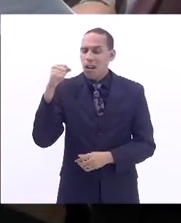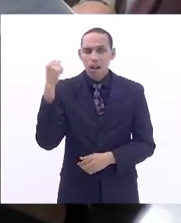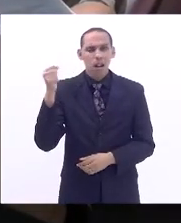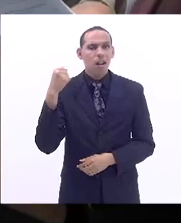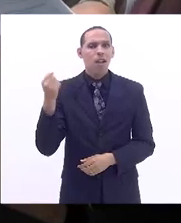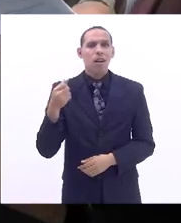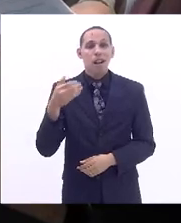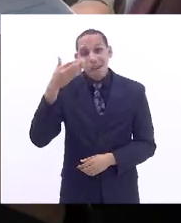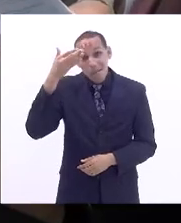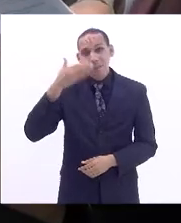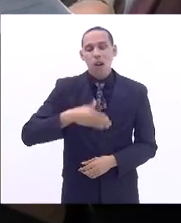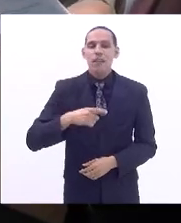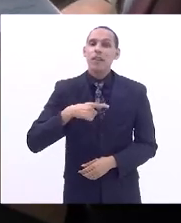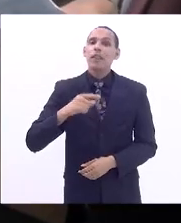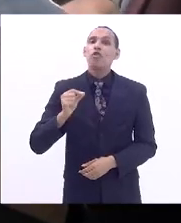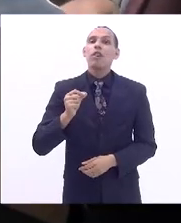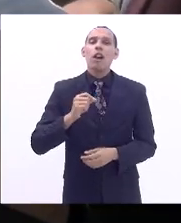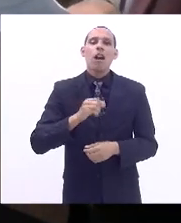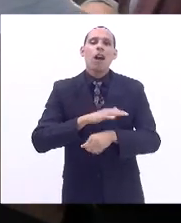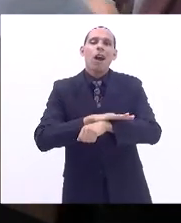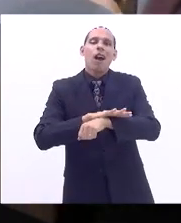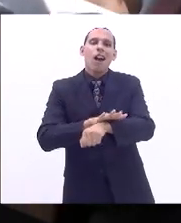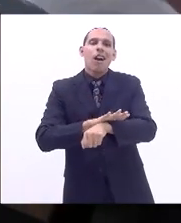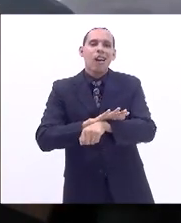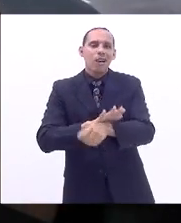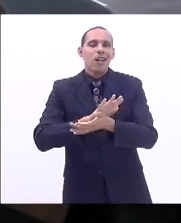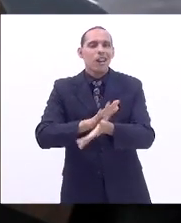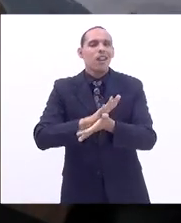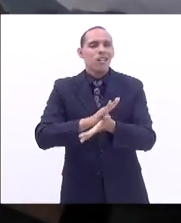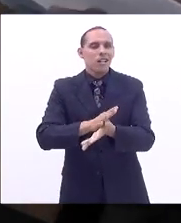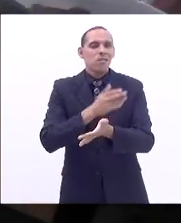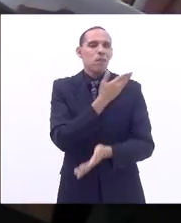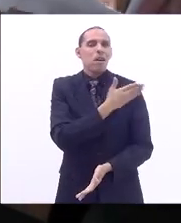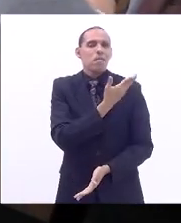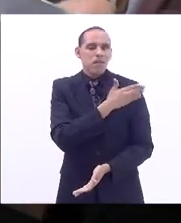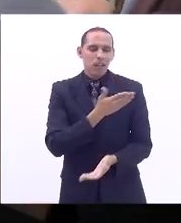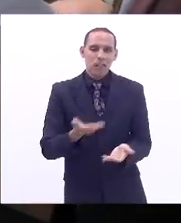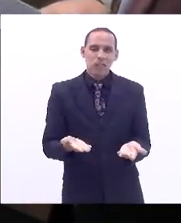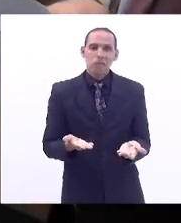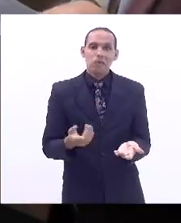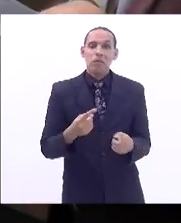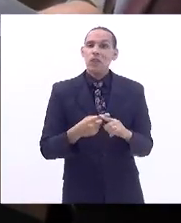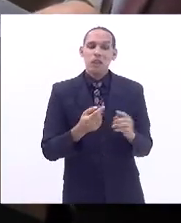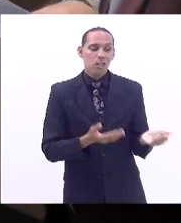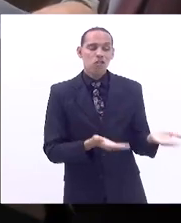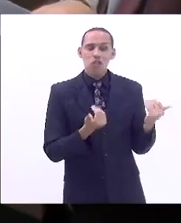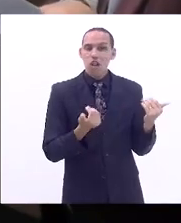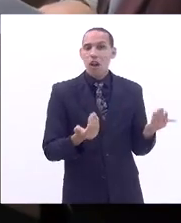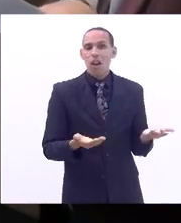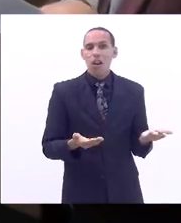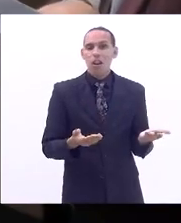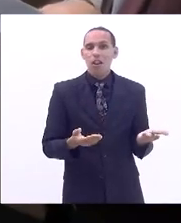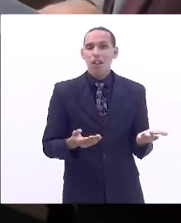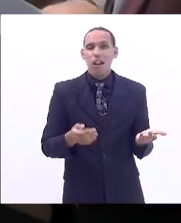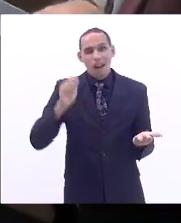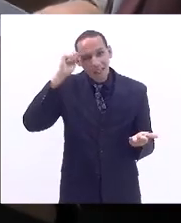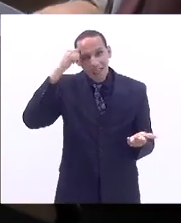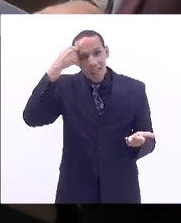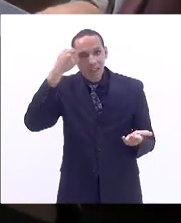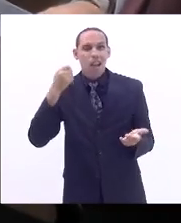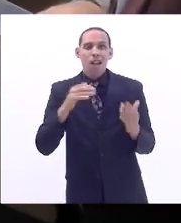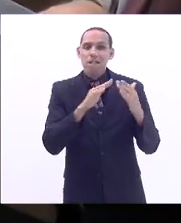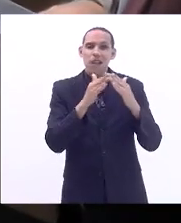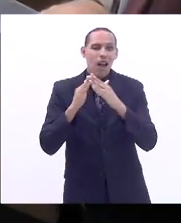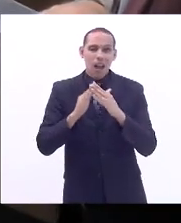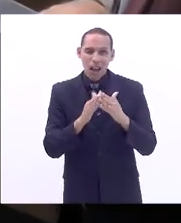indicadores dá indícios de racismo e preconceito pelo menos preconceito que ser jovem Preto morar em favela já é